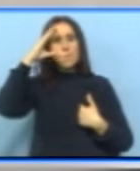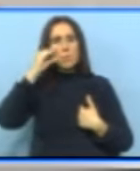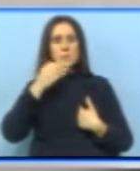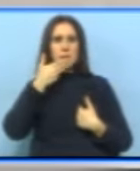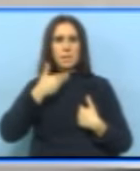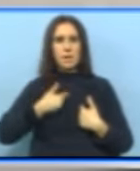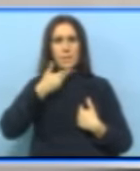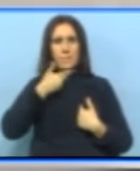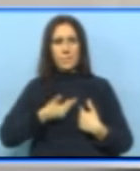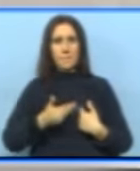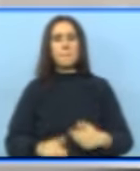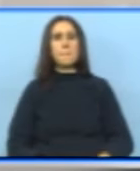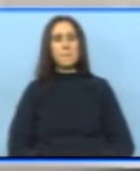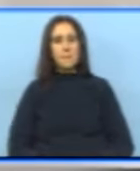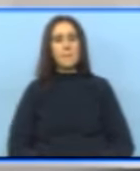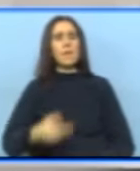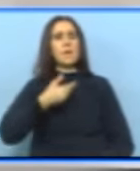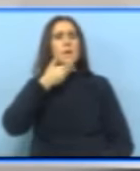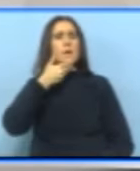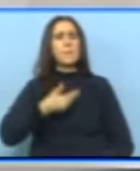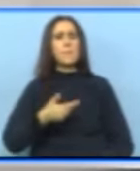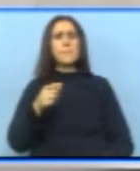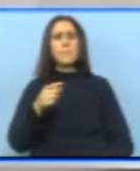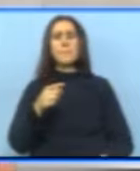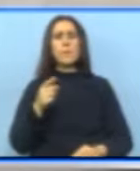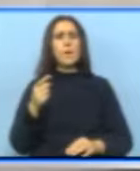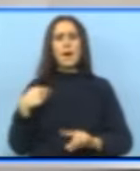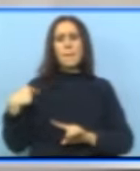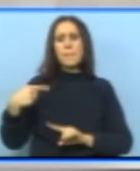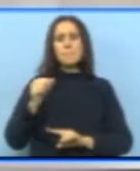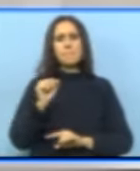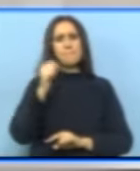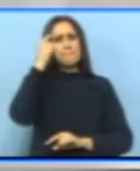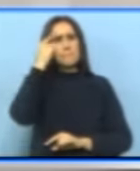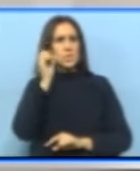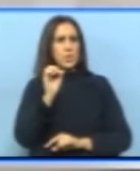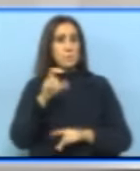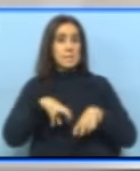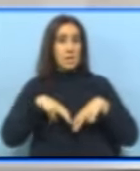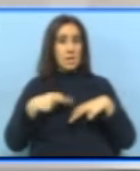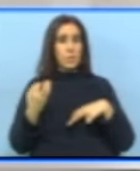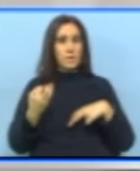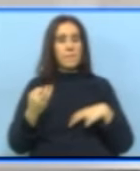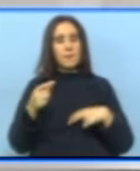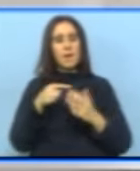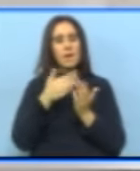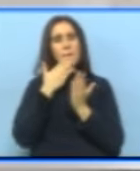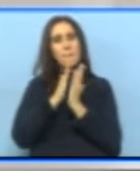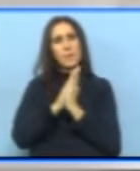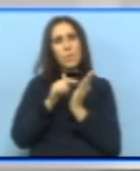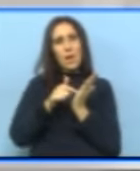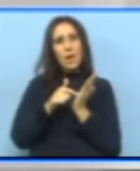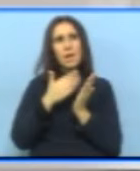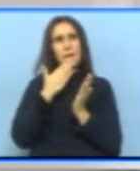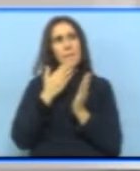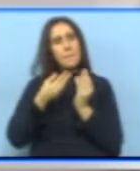o senso comum, com toda a riqueza que ele tem, e que, no fundo, nós vemos aqui esse apelo a algo